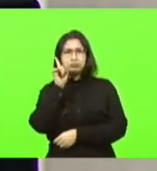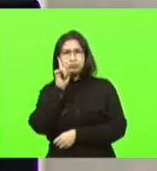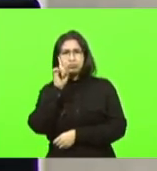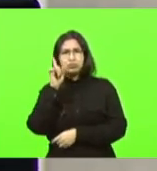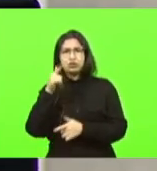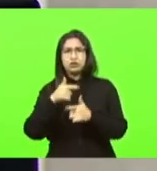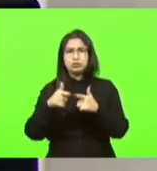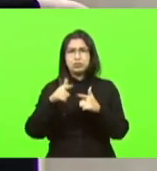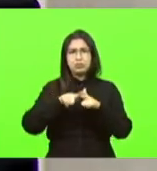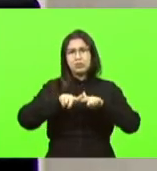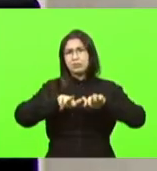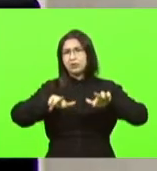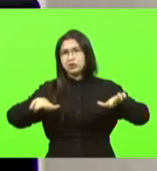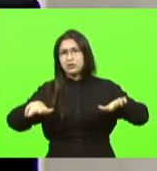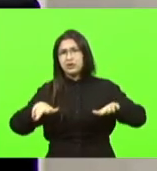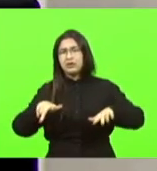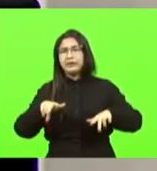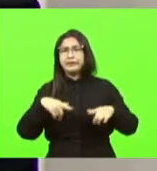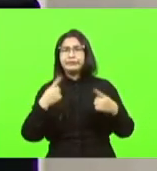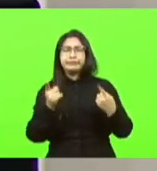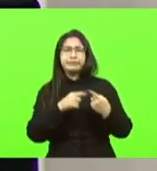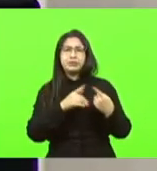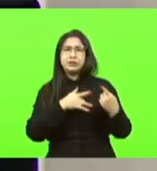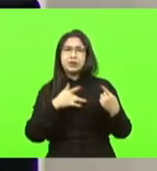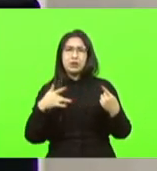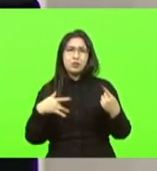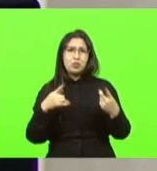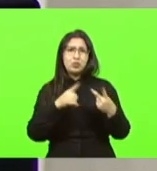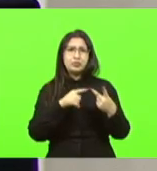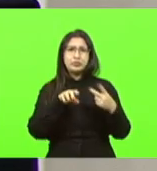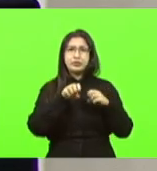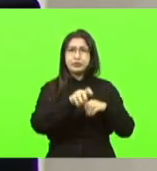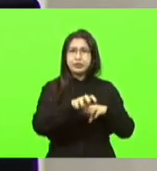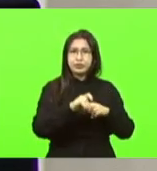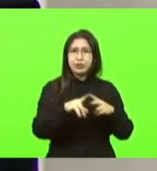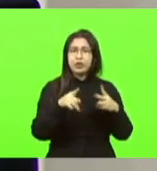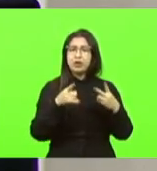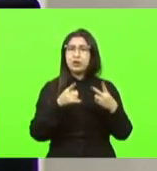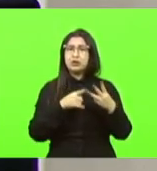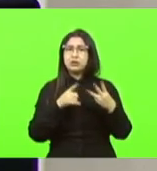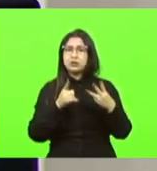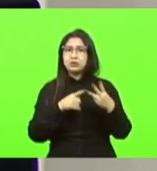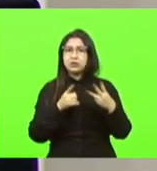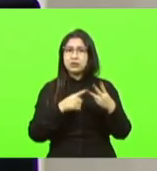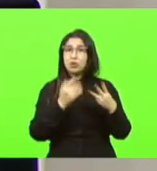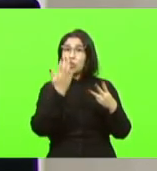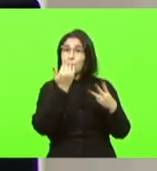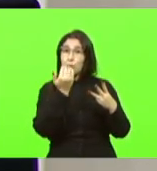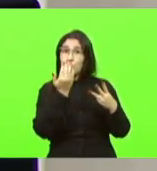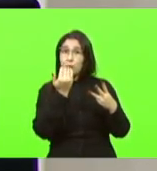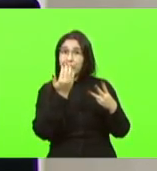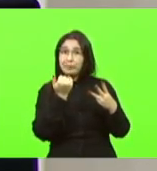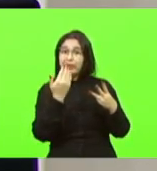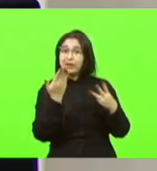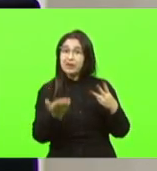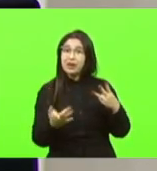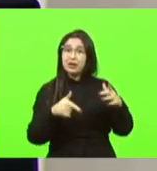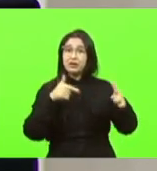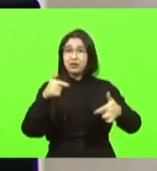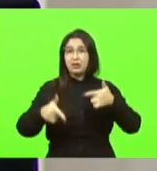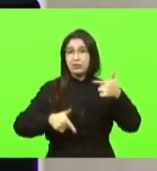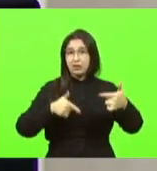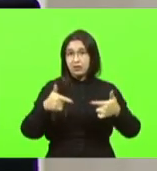dia seja na saúde seja na educação seja na mesa desses trabalhadores e